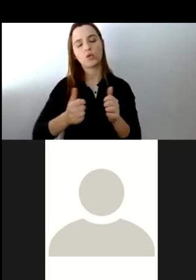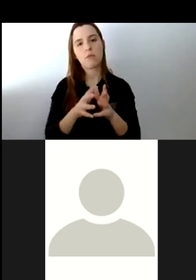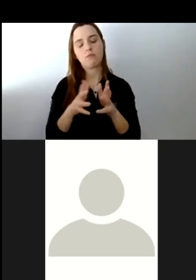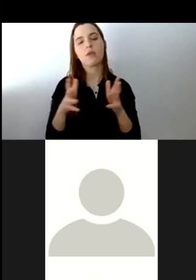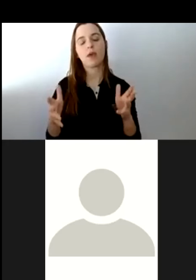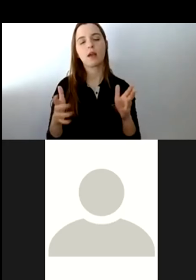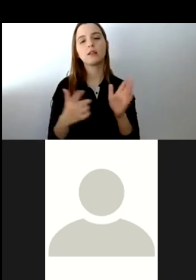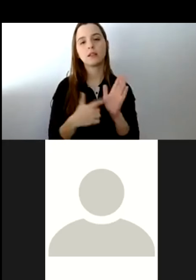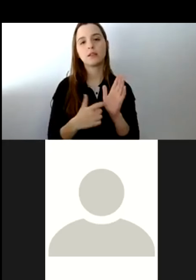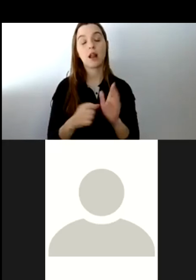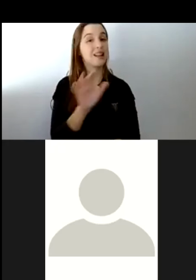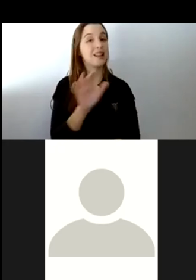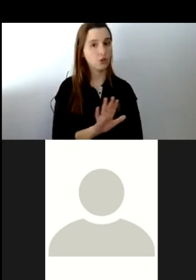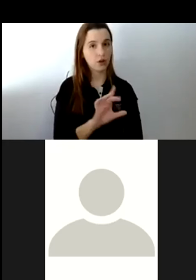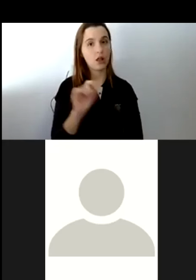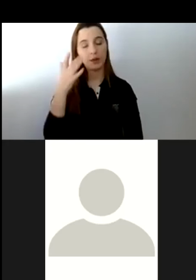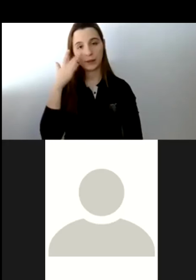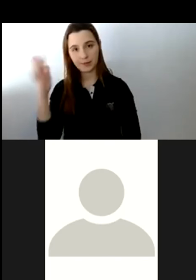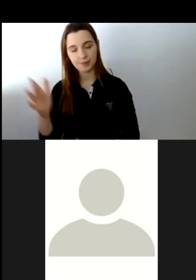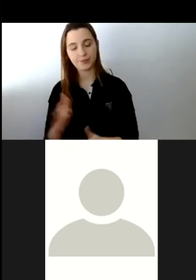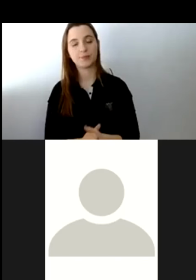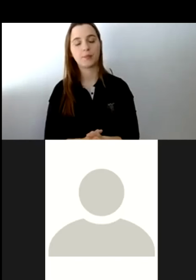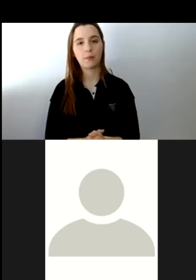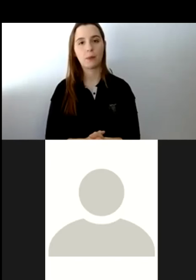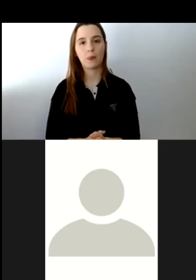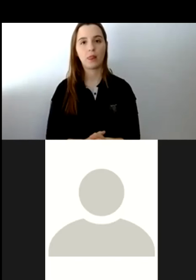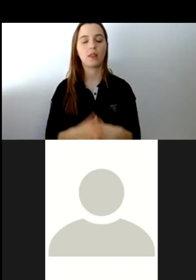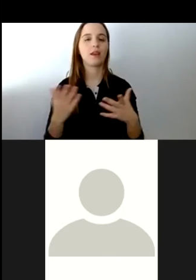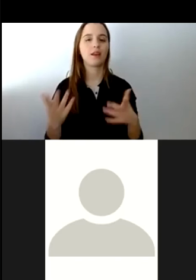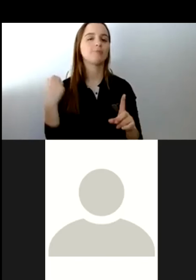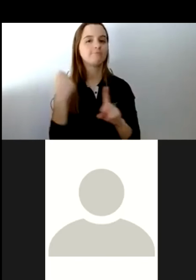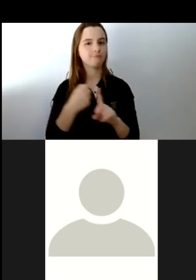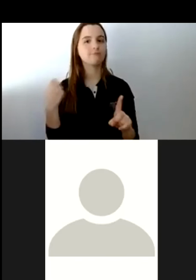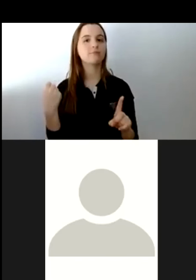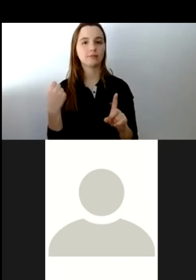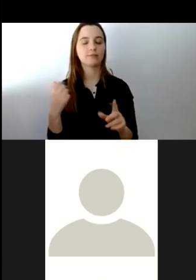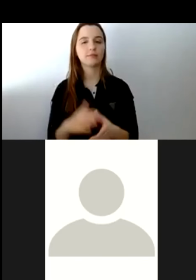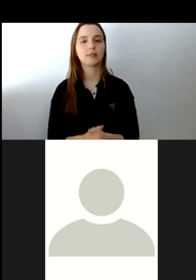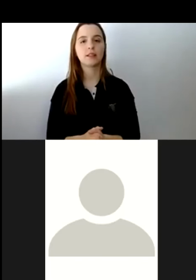tanto nacionais como transnacionais. Portanto, será um desafio para o futuro.